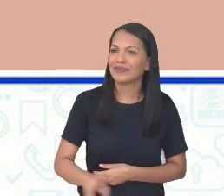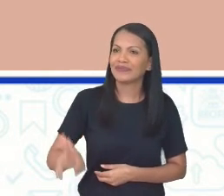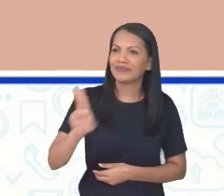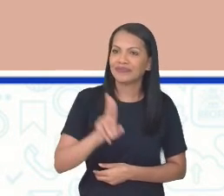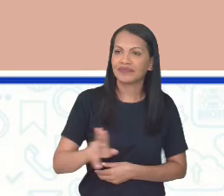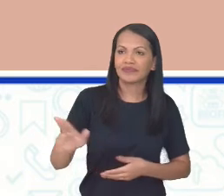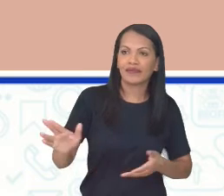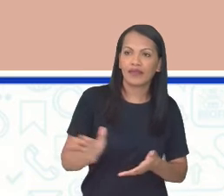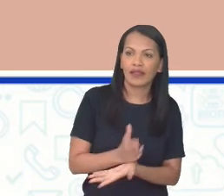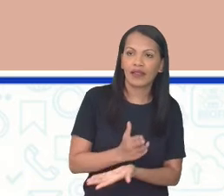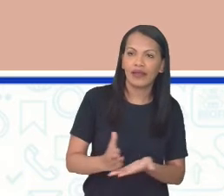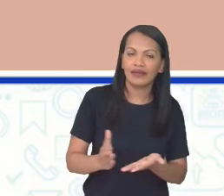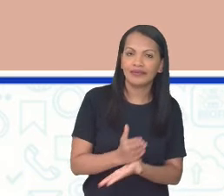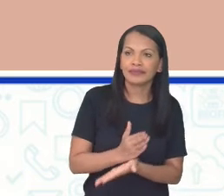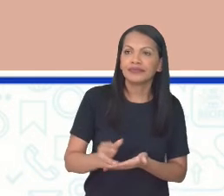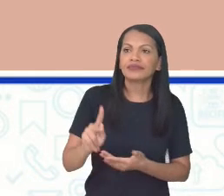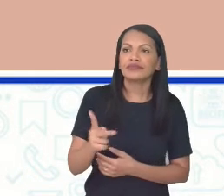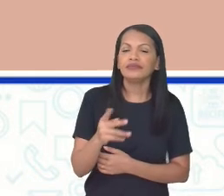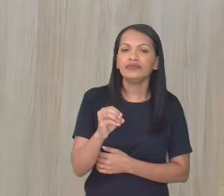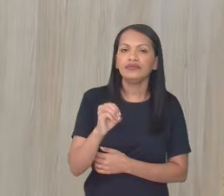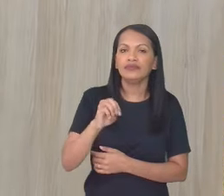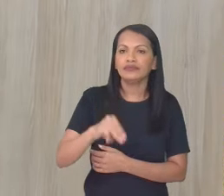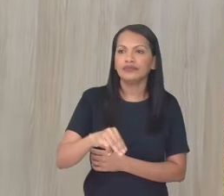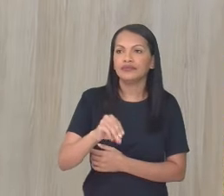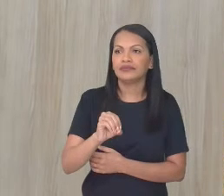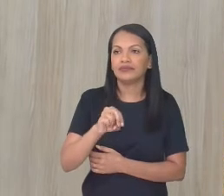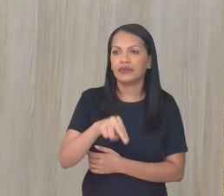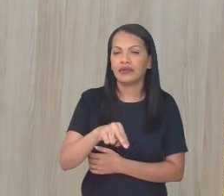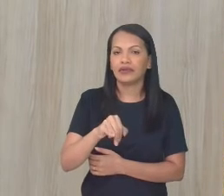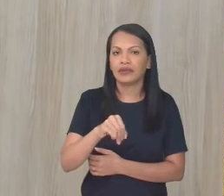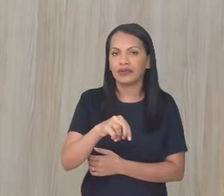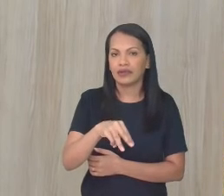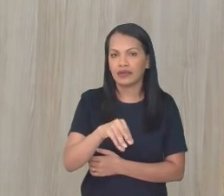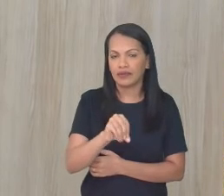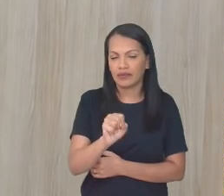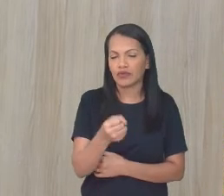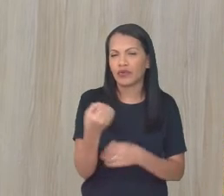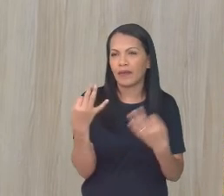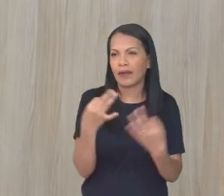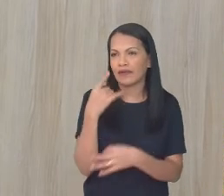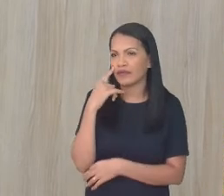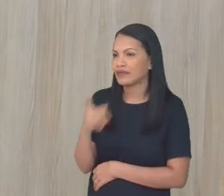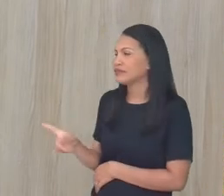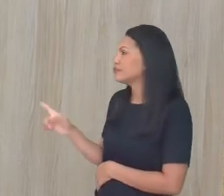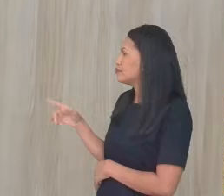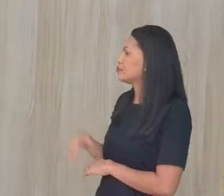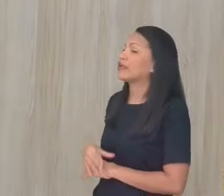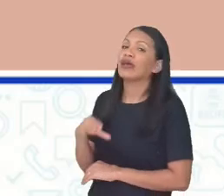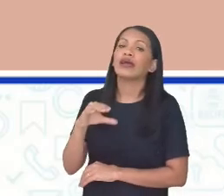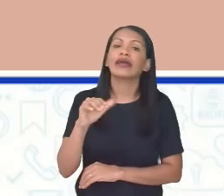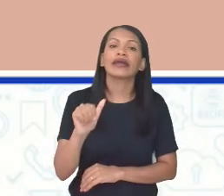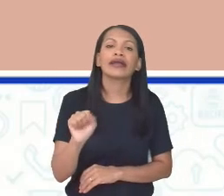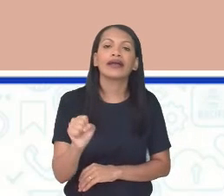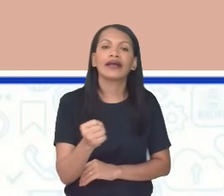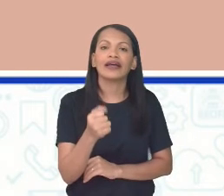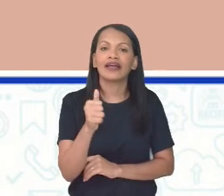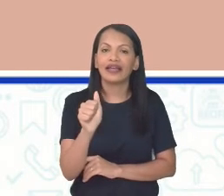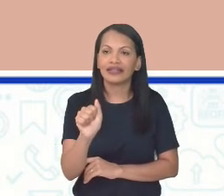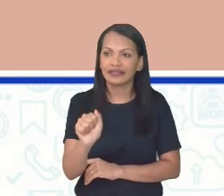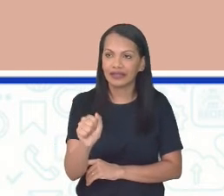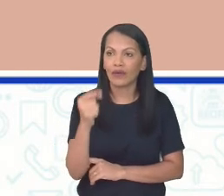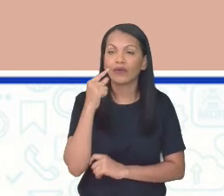exemplos de homônimos que temos, né? Homônimos perfeitos. Temos casa, não é? Verbo casar,